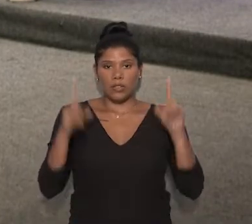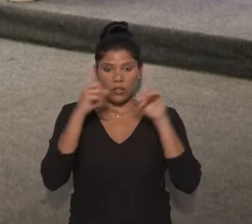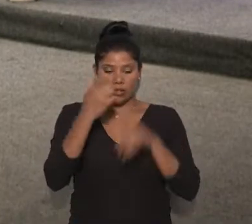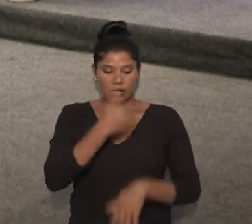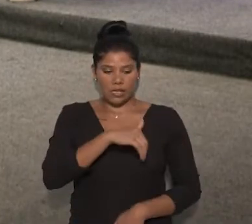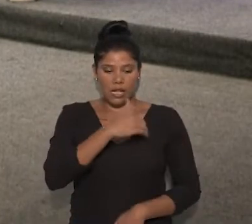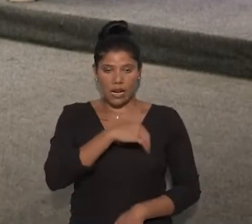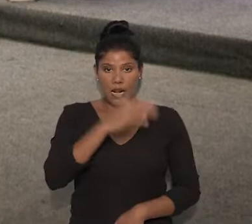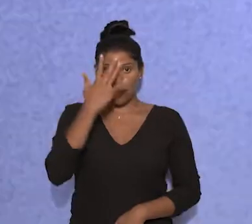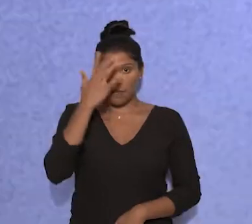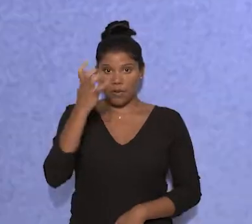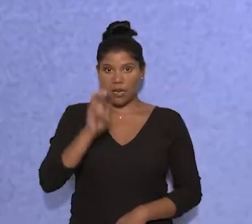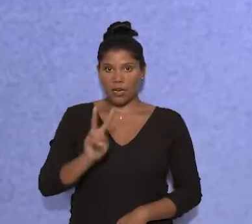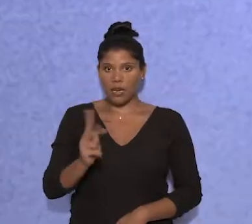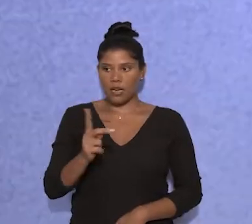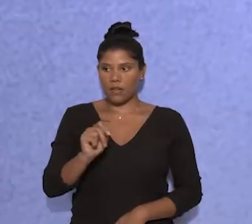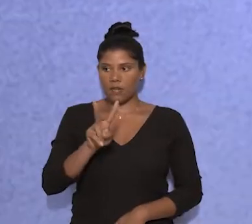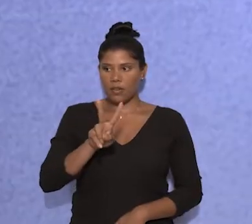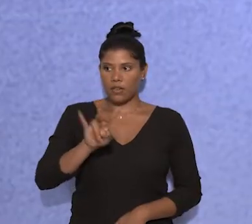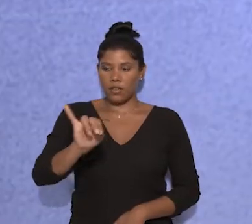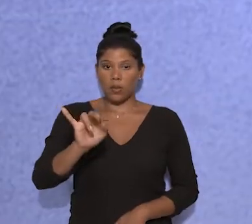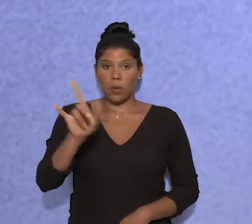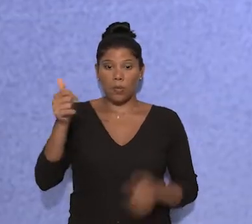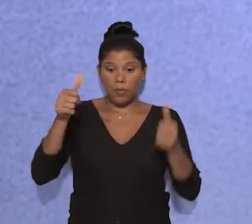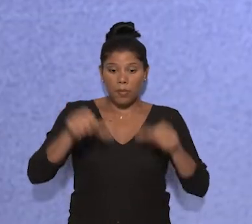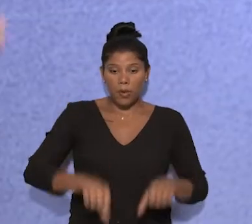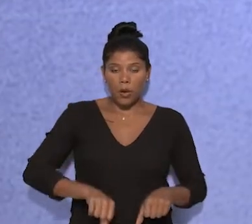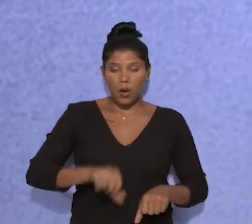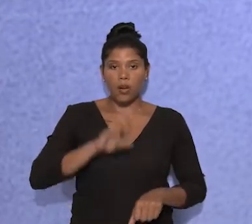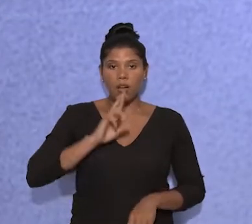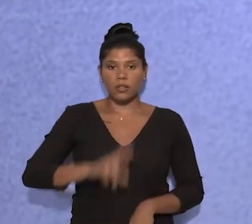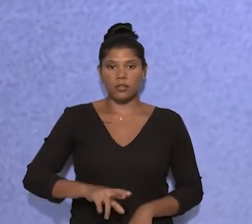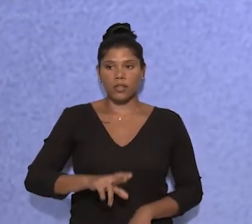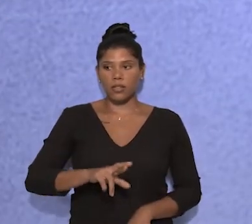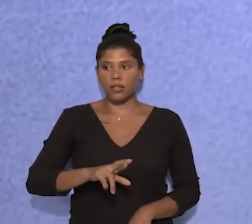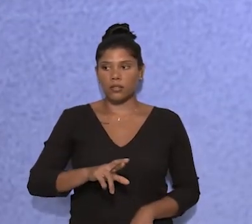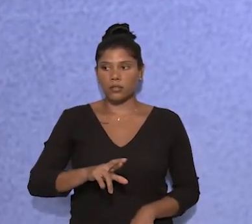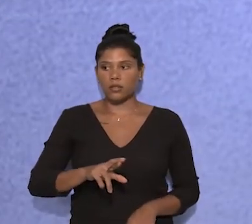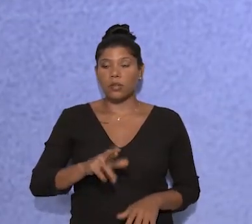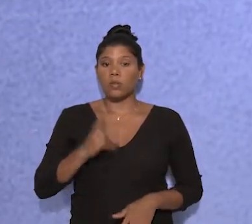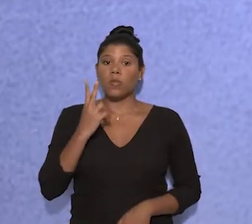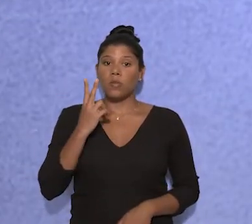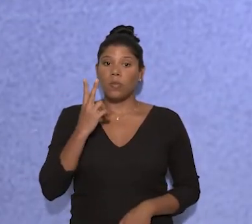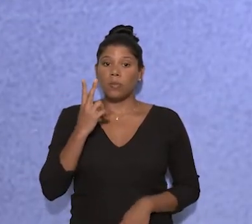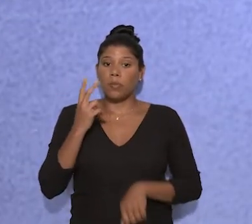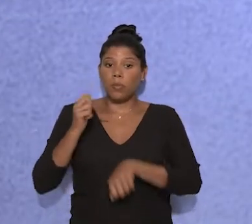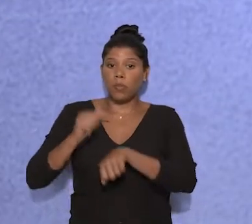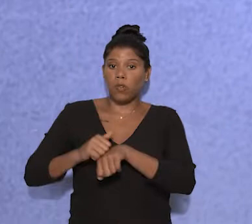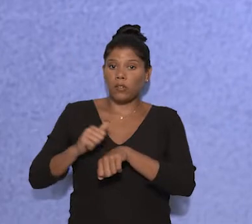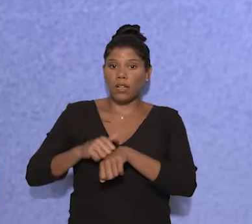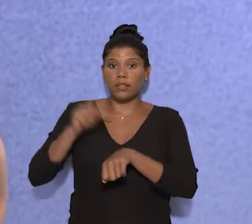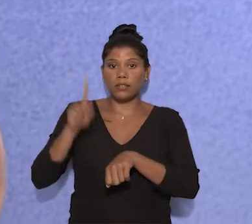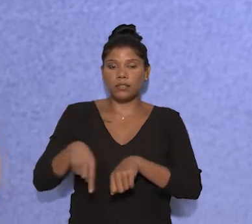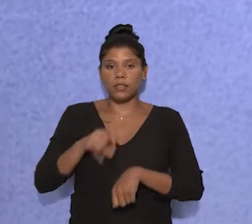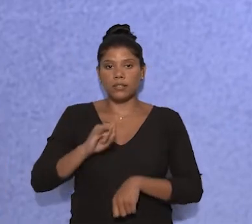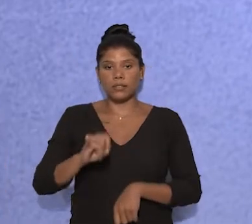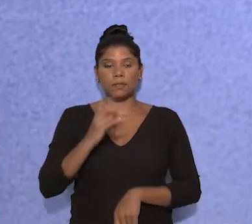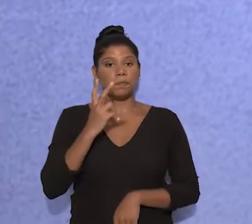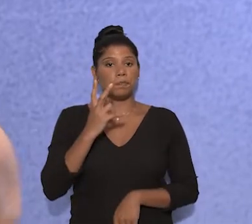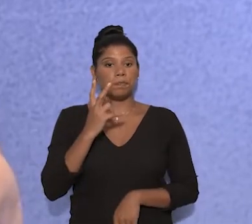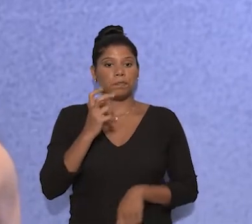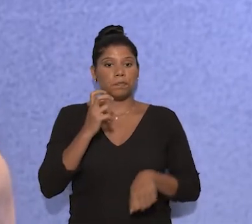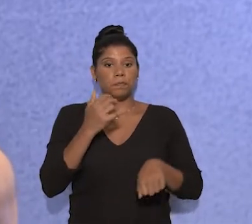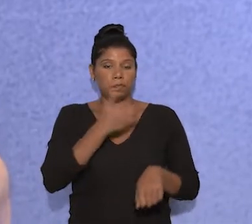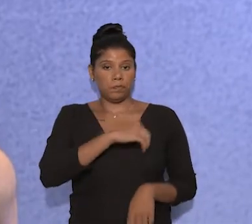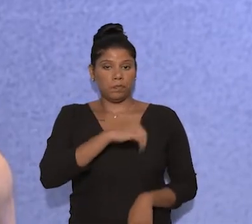o Avaí amanhã. E o melhor resultado para o Fortaleza, por incrível que pareça, é o Ceará ganhar. Do Ceará. Segura o Avaí. Até porque no segundo turno, o